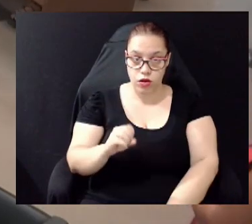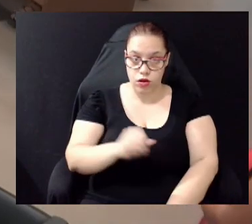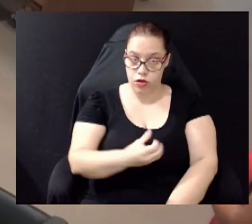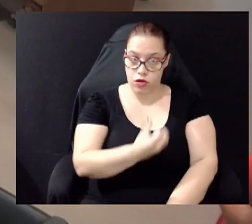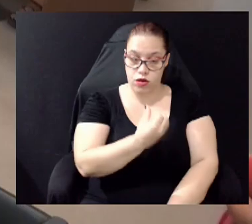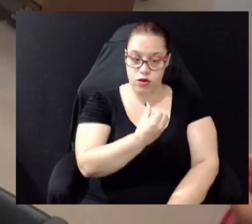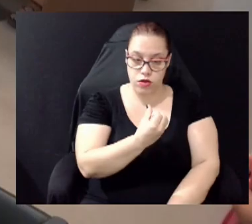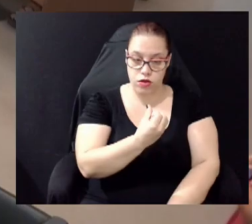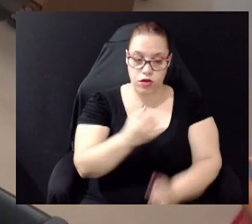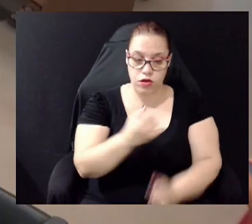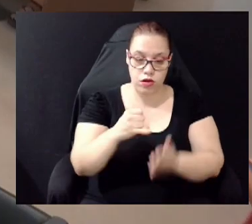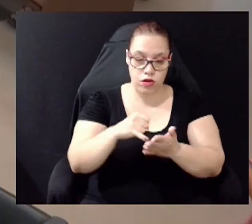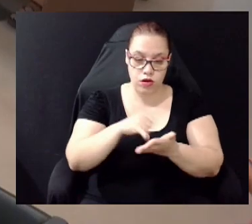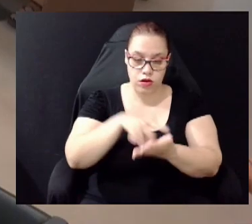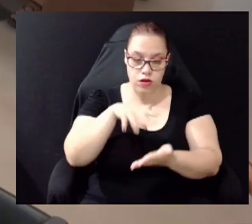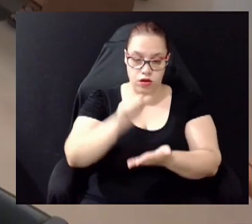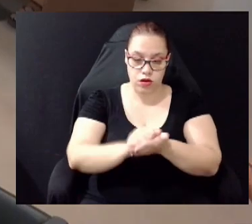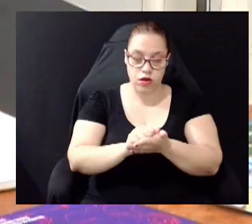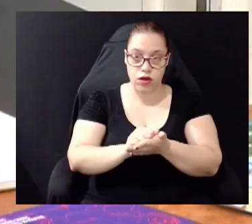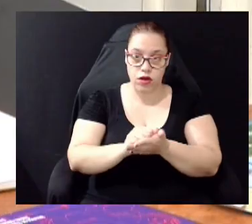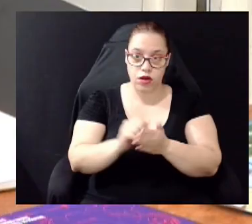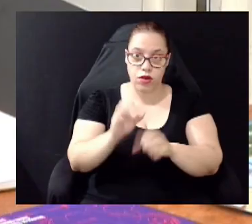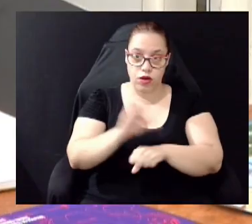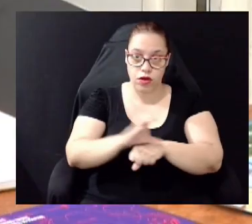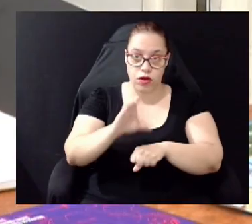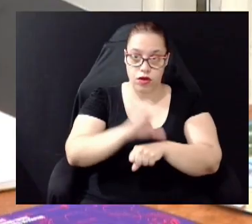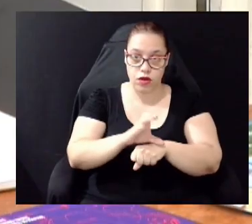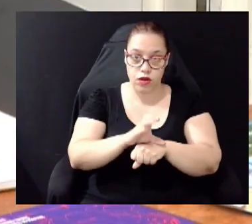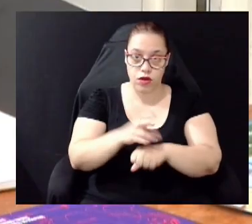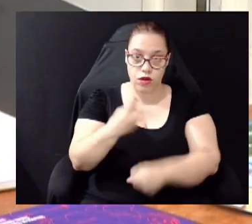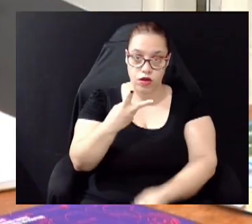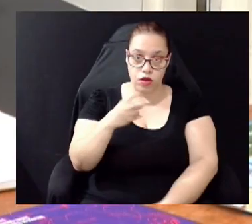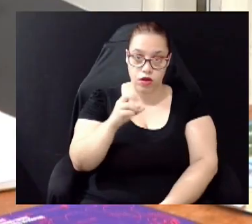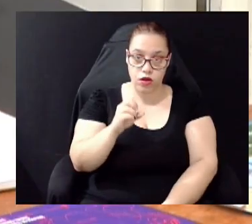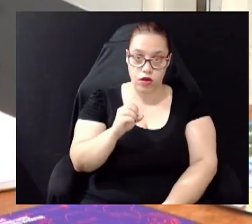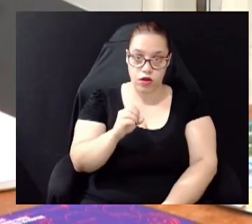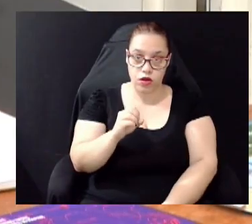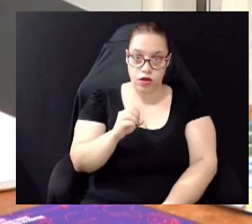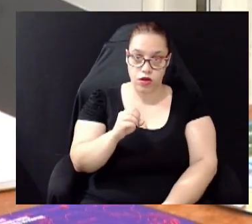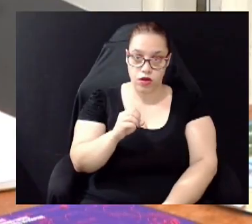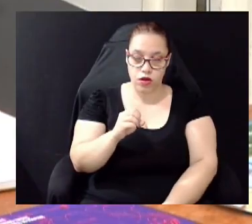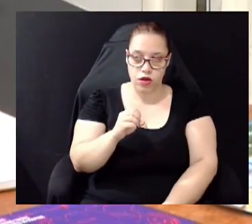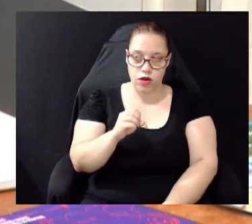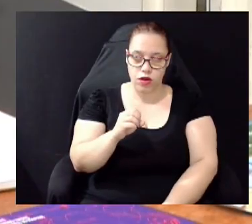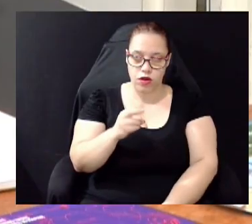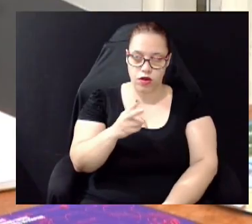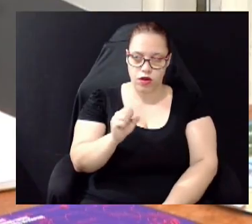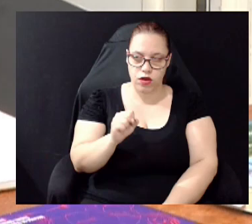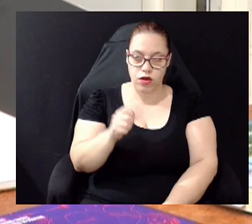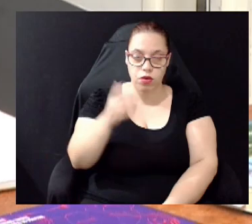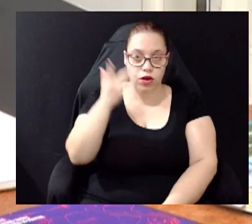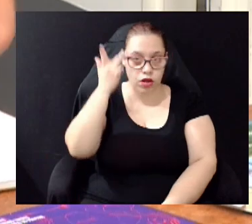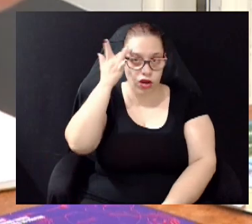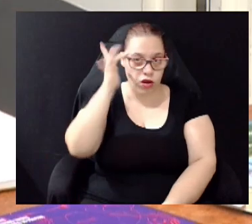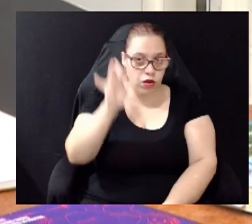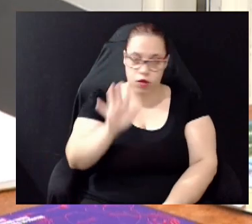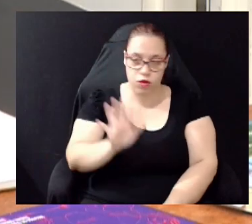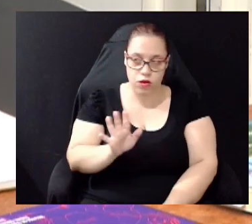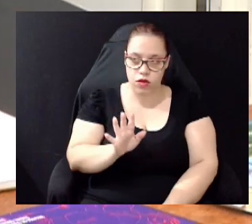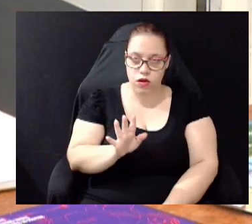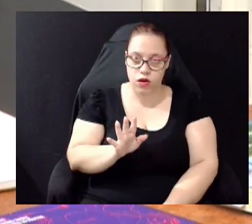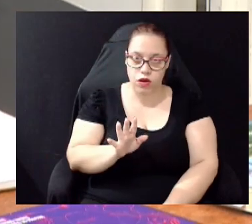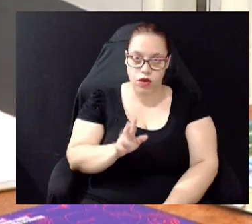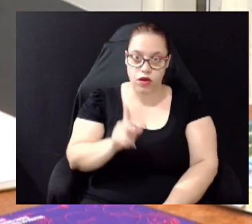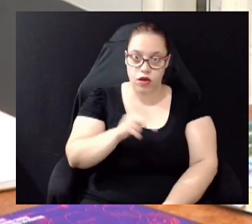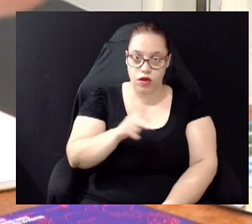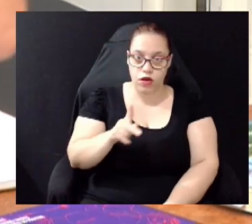inscrições abertas para o curso de formação até o dia 28. Então, assim, para quem não conhece, as promotoras legais